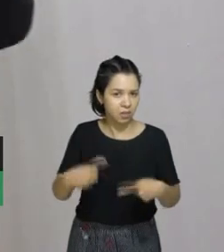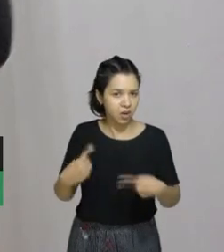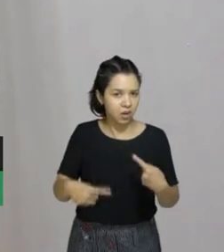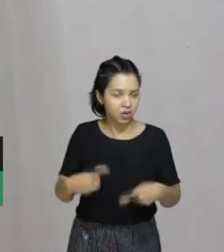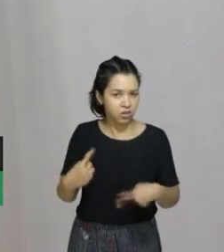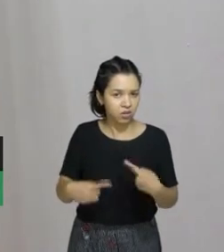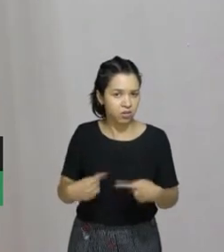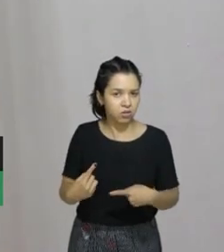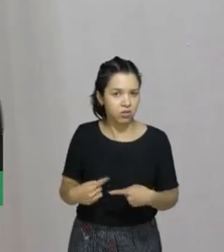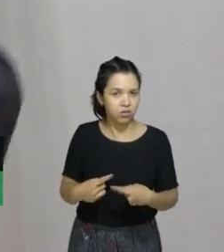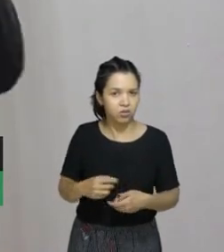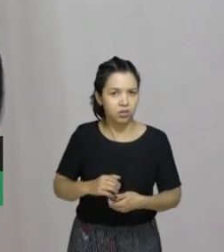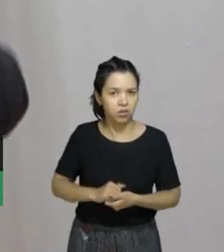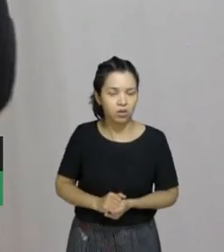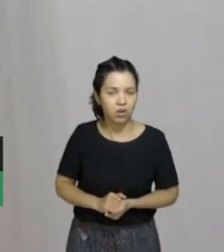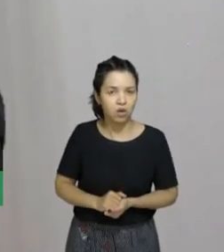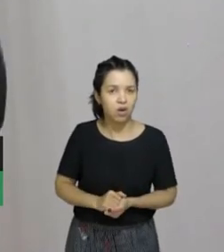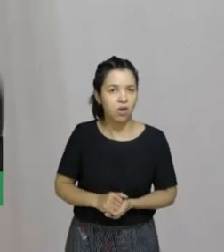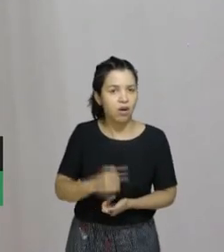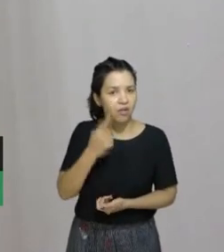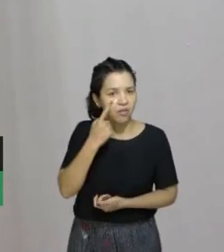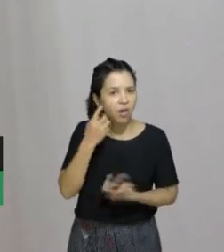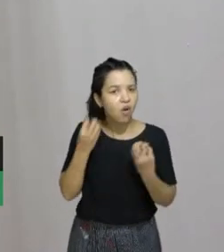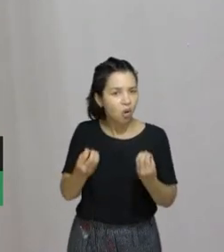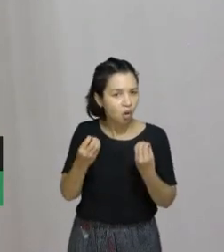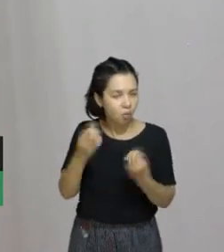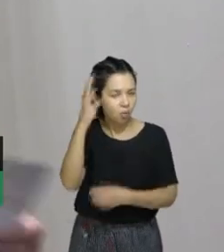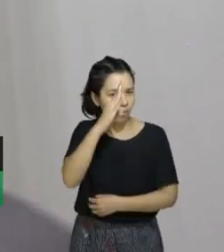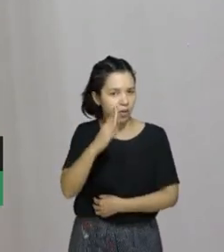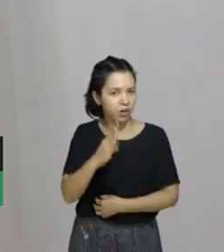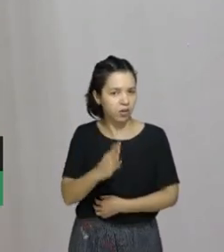o nível que o nosso país está andando.